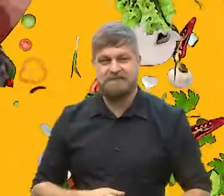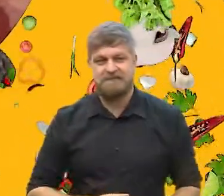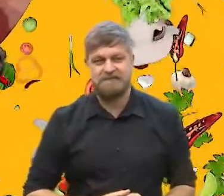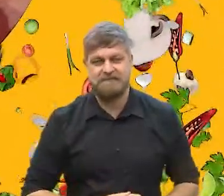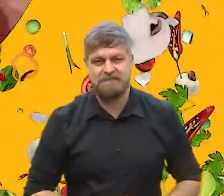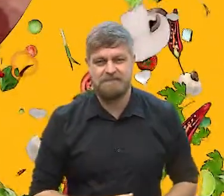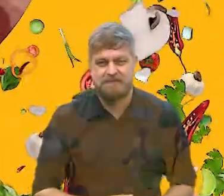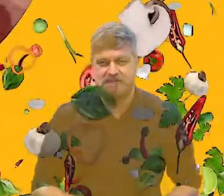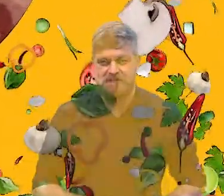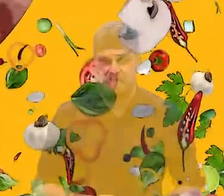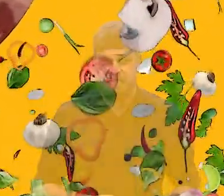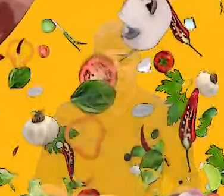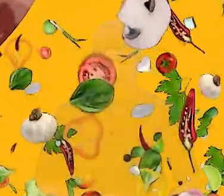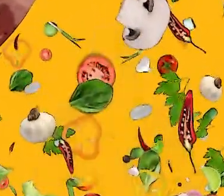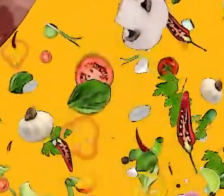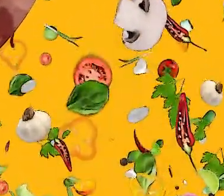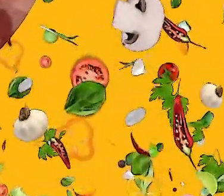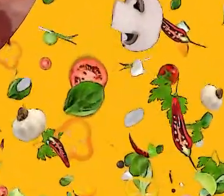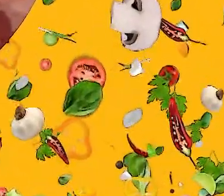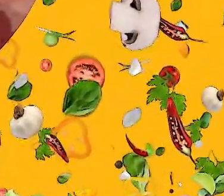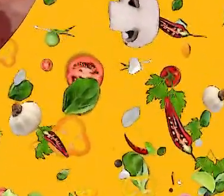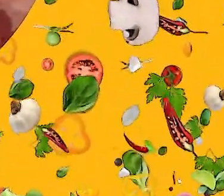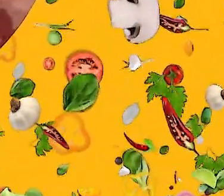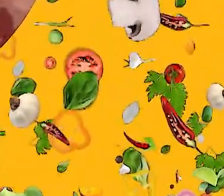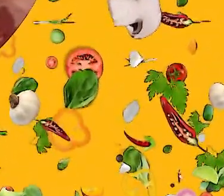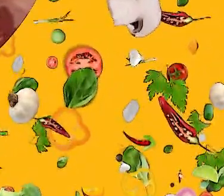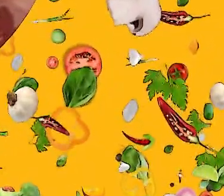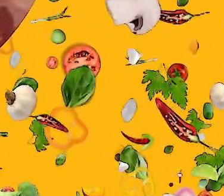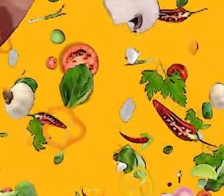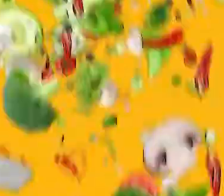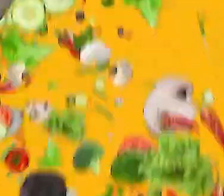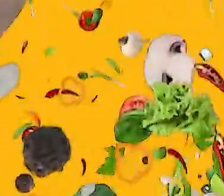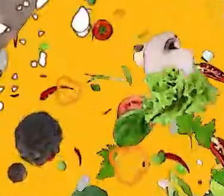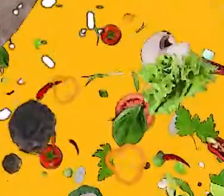Anote aí, 300 gramas de bife ancho,